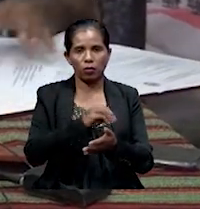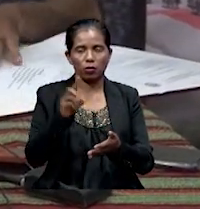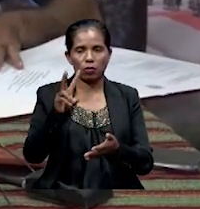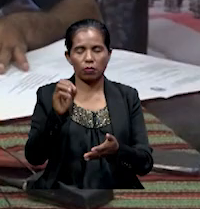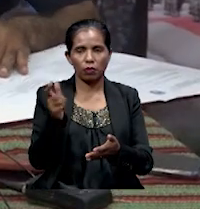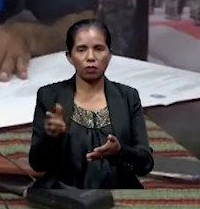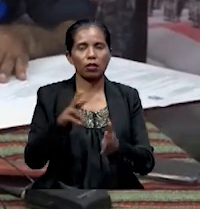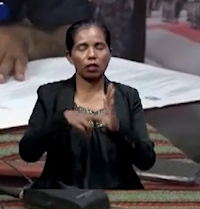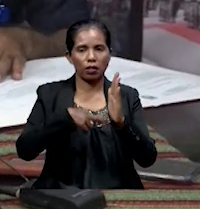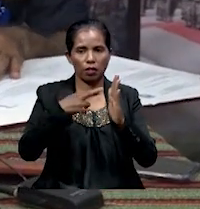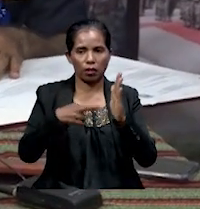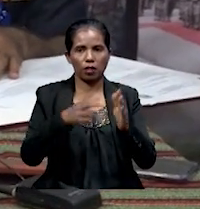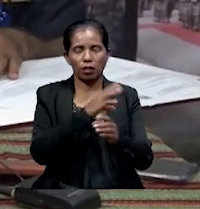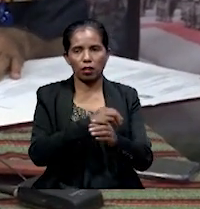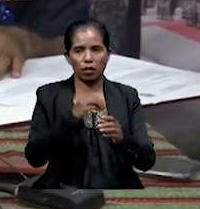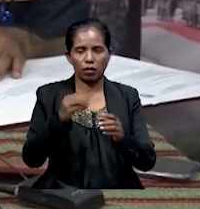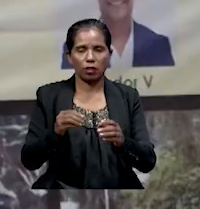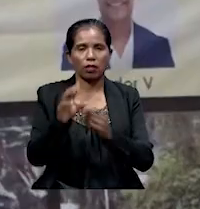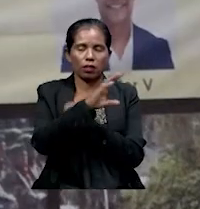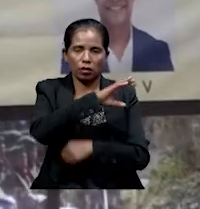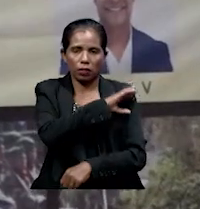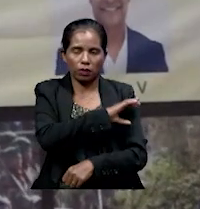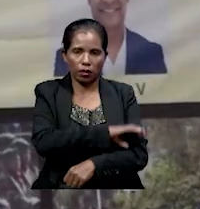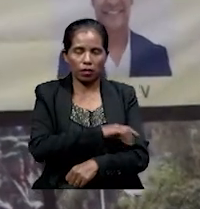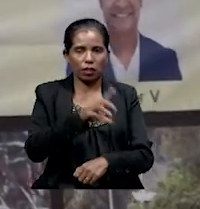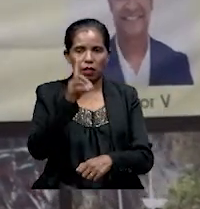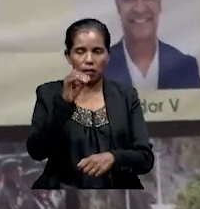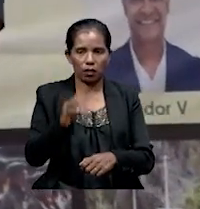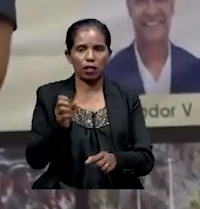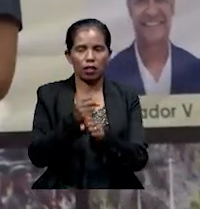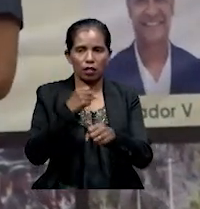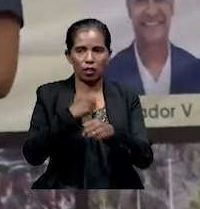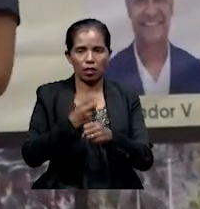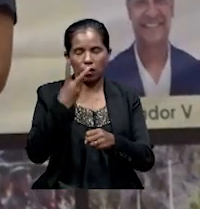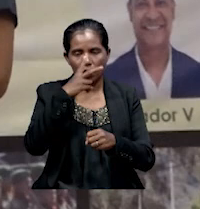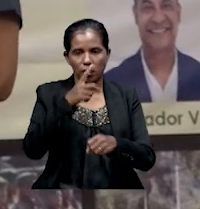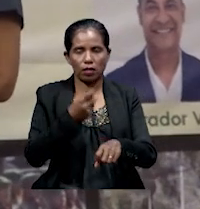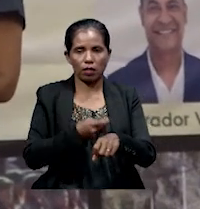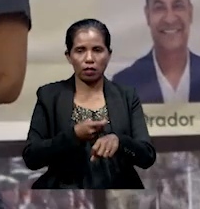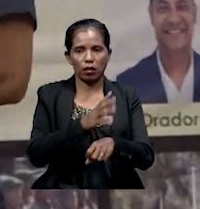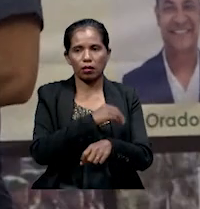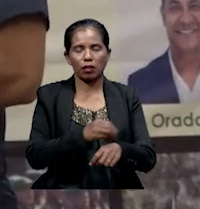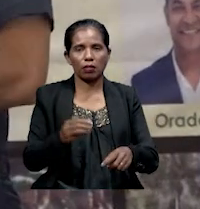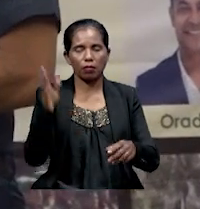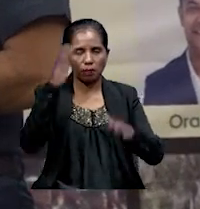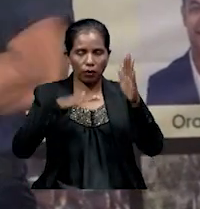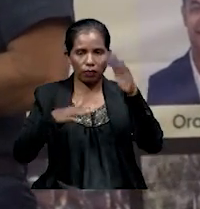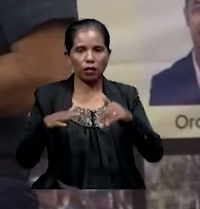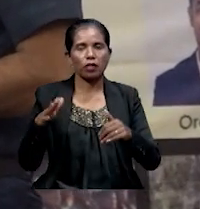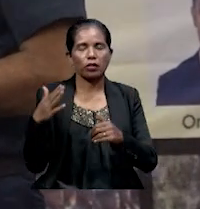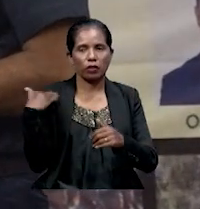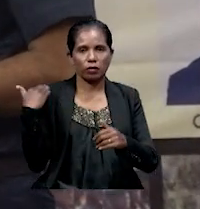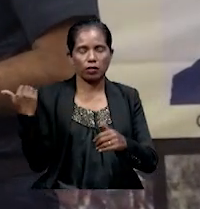a regra empenhamento, tranquilidade e segurança interna ne estabelece, liga a situação atual no liliu acontecimento jovem sira